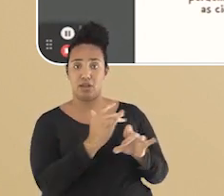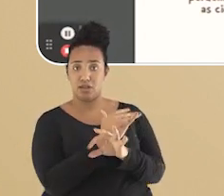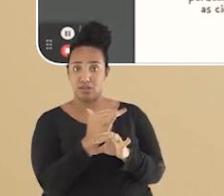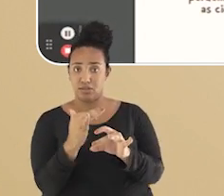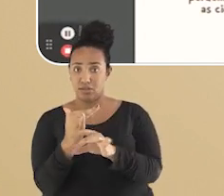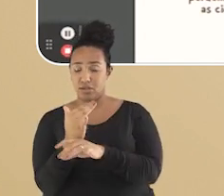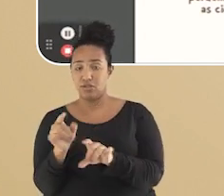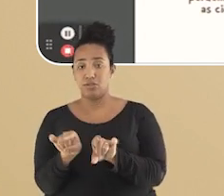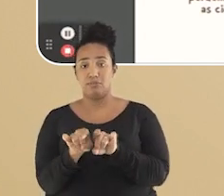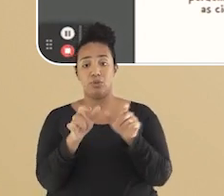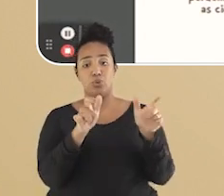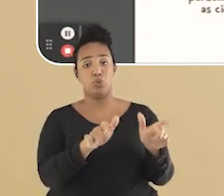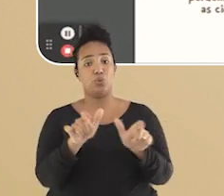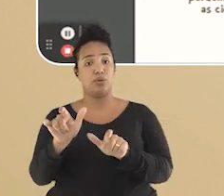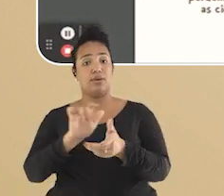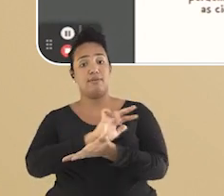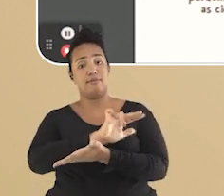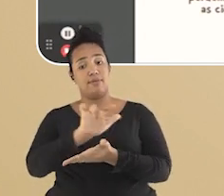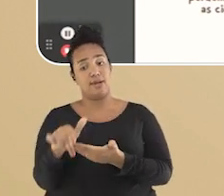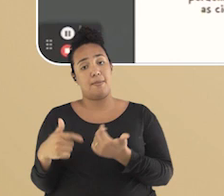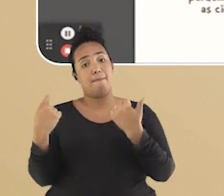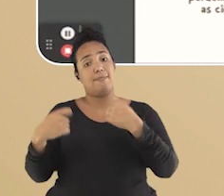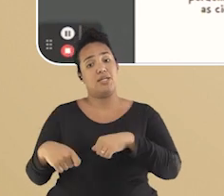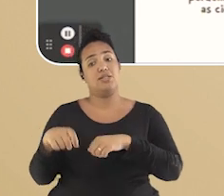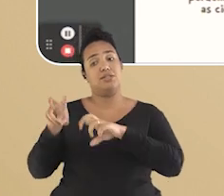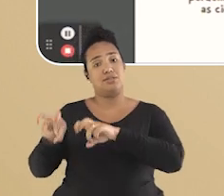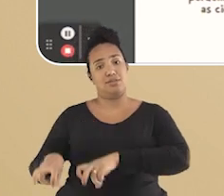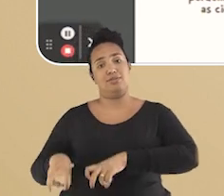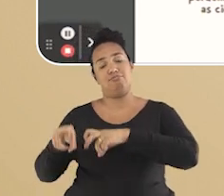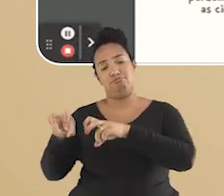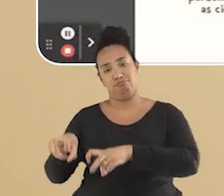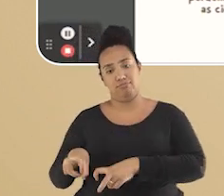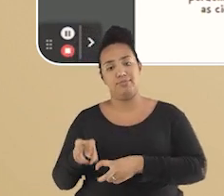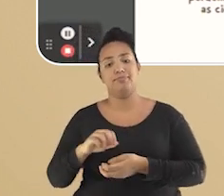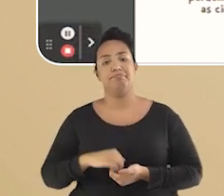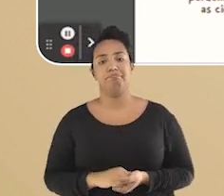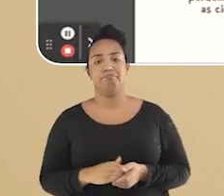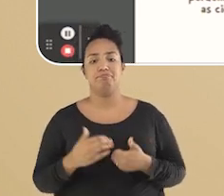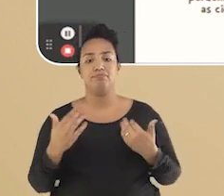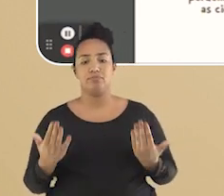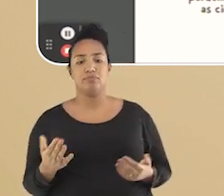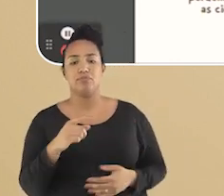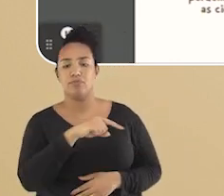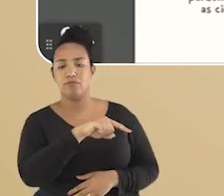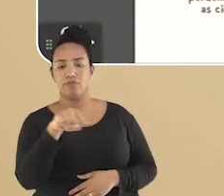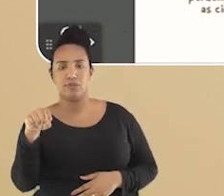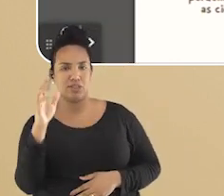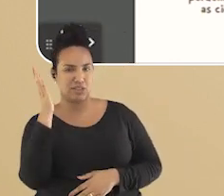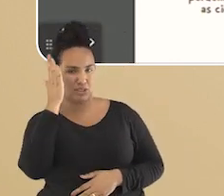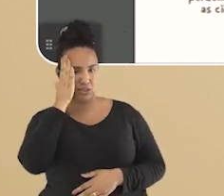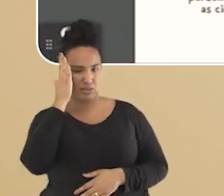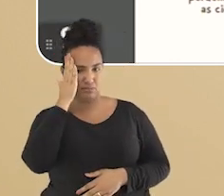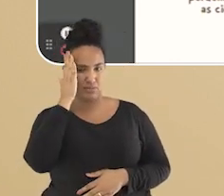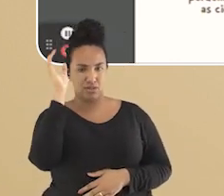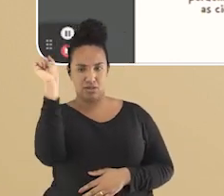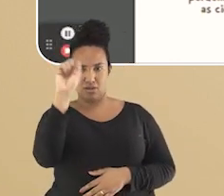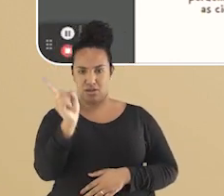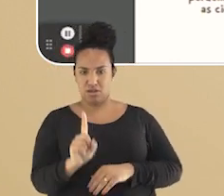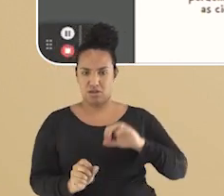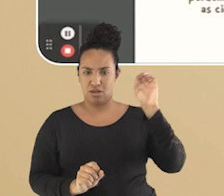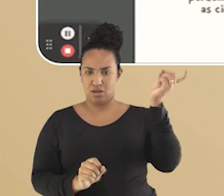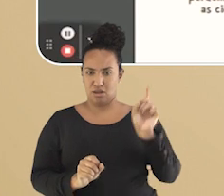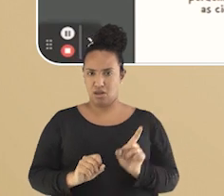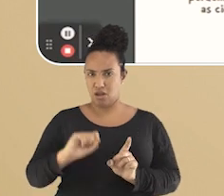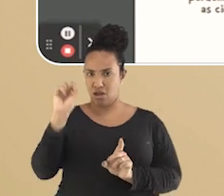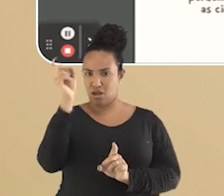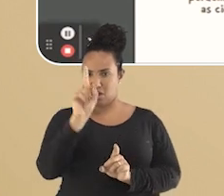e muitos lugares que precisam dela. Você sabia que um raio tem uma energia igual